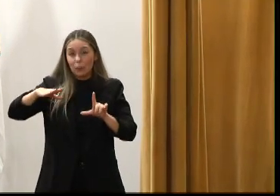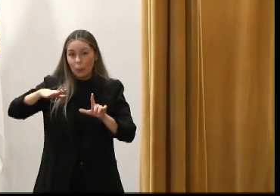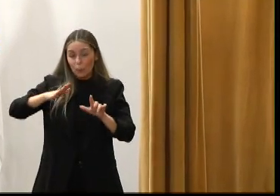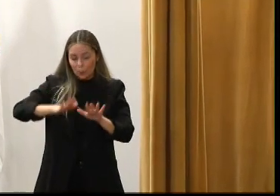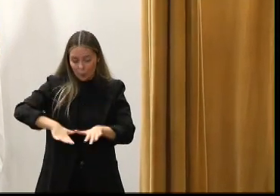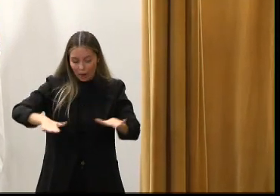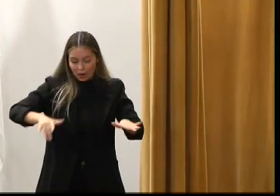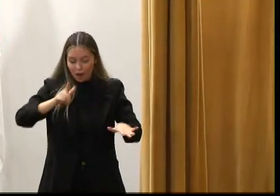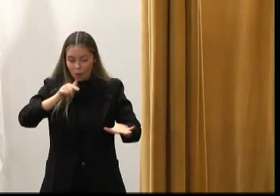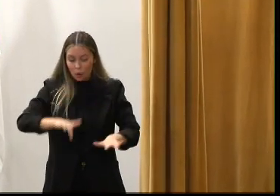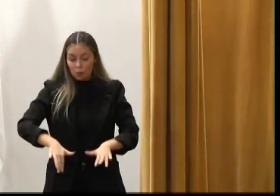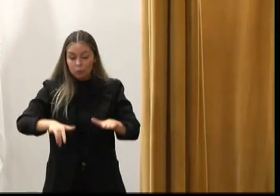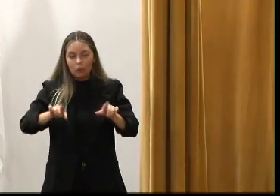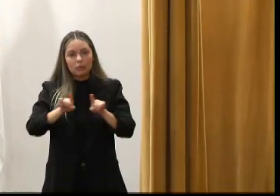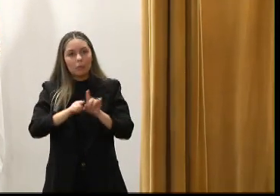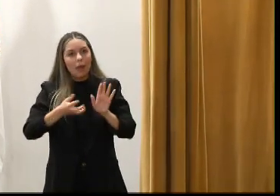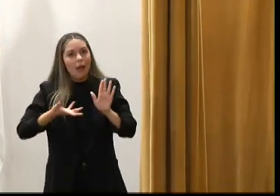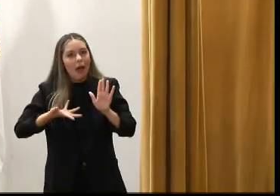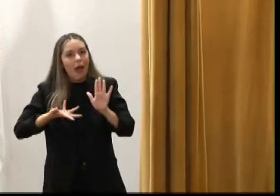ele está acelerando.